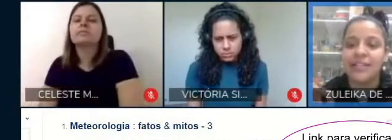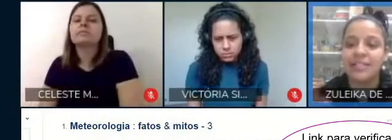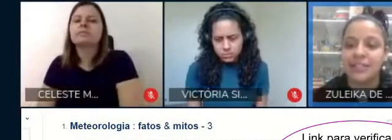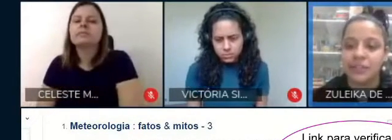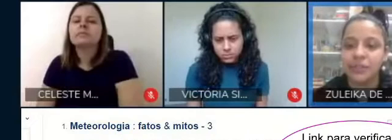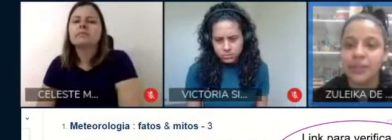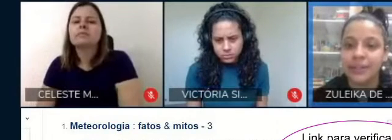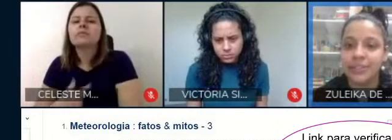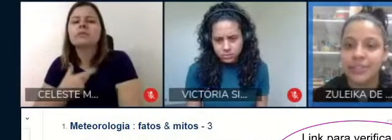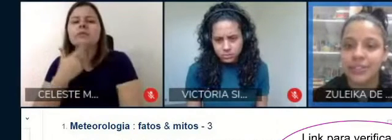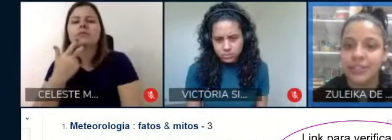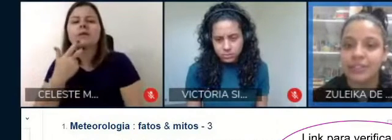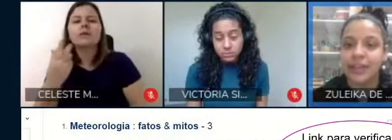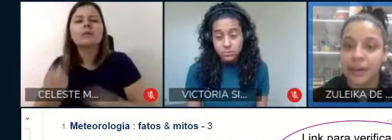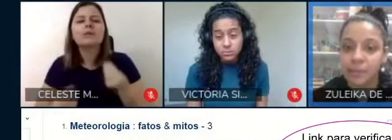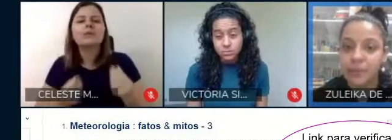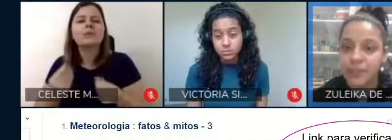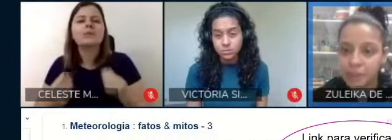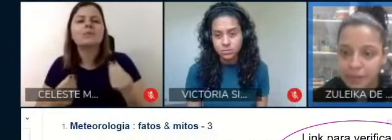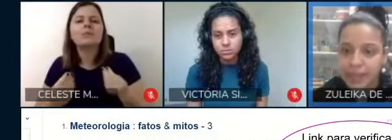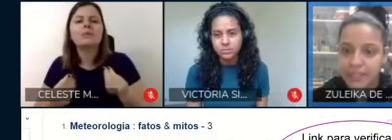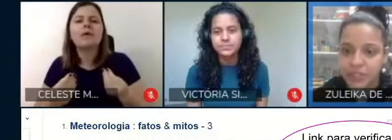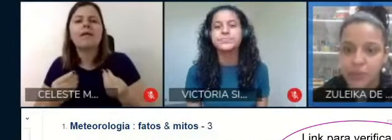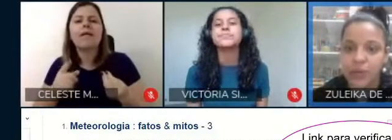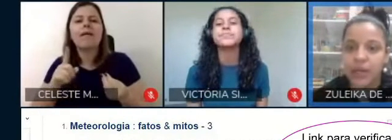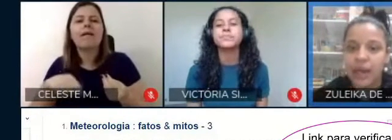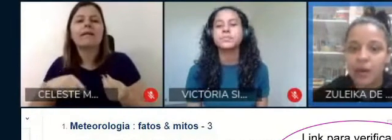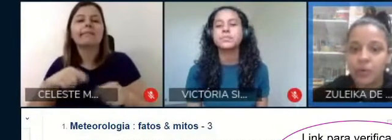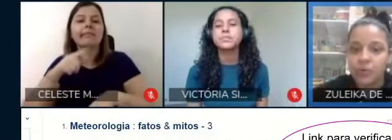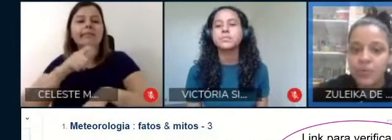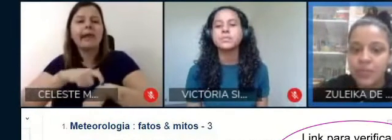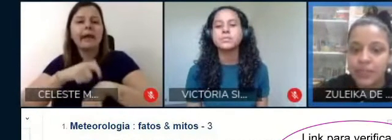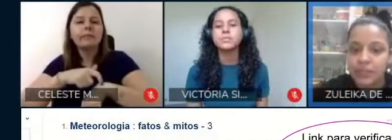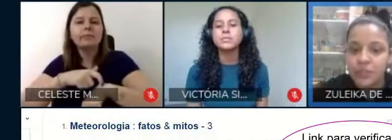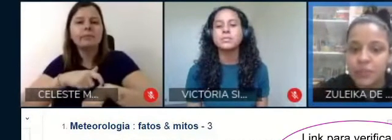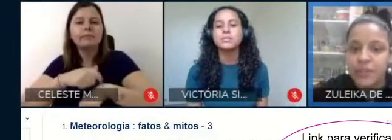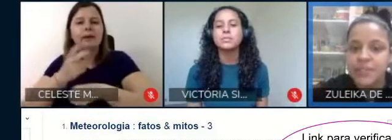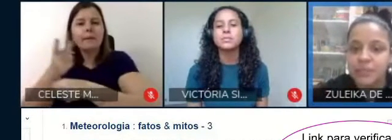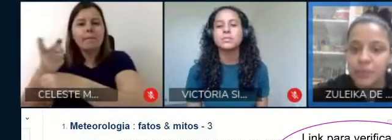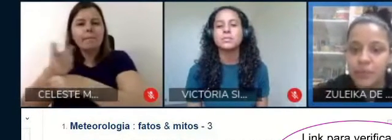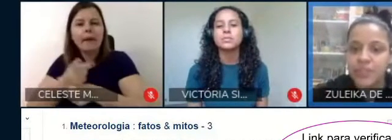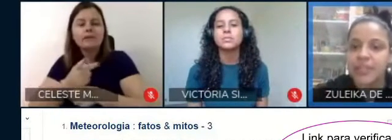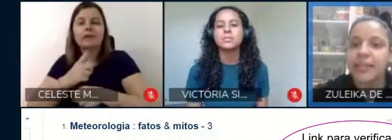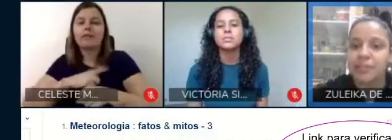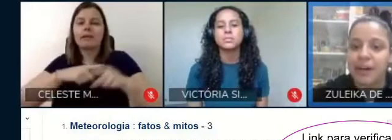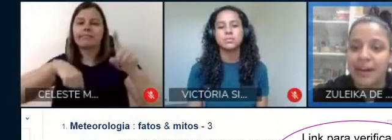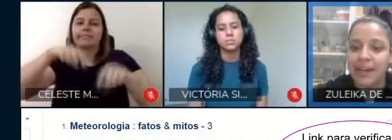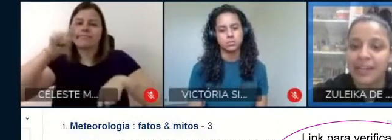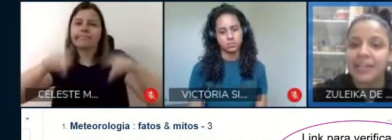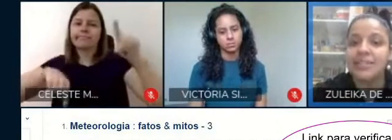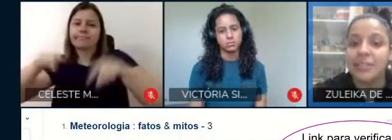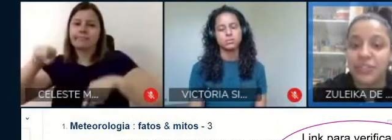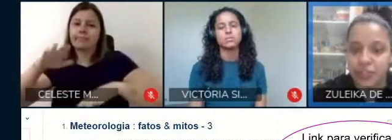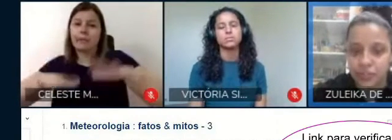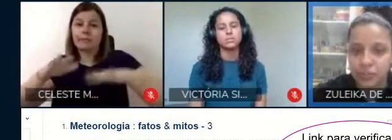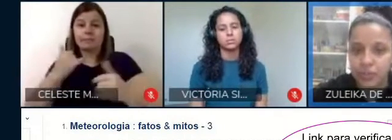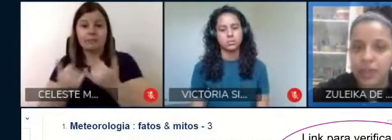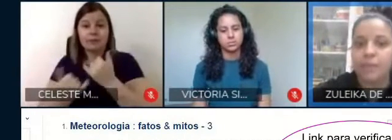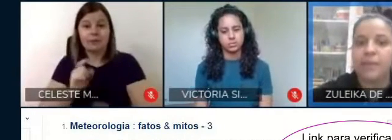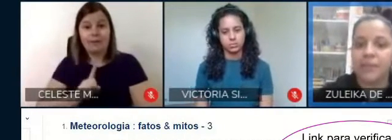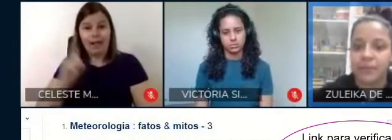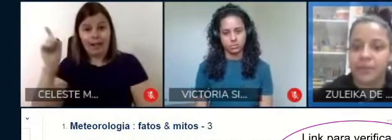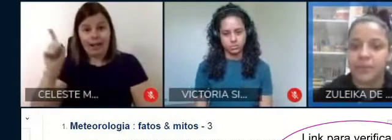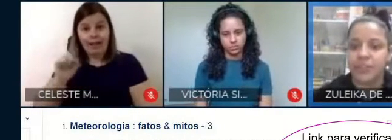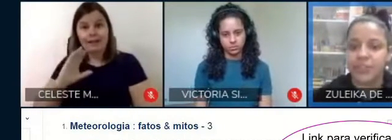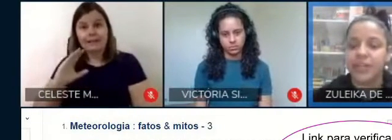da variação de tempo de empréstimo. Alguns livros, por exemplo, no Seclimar, esse